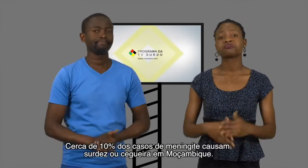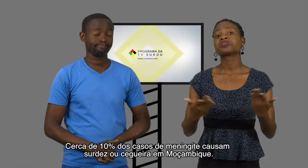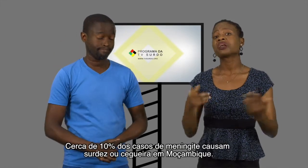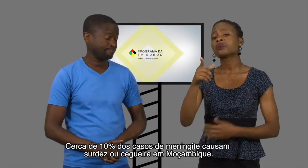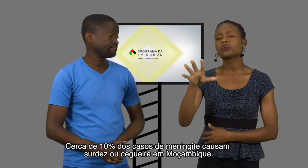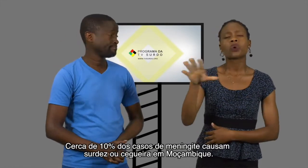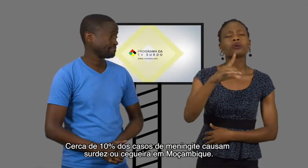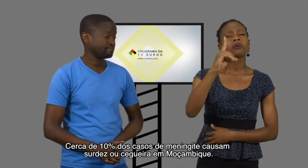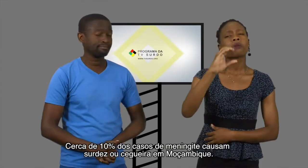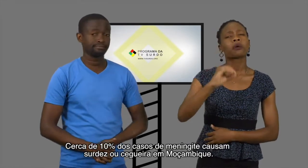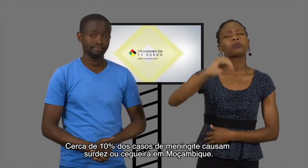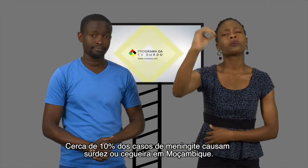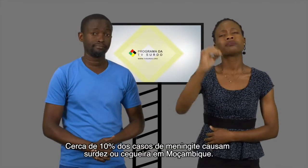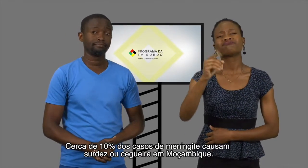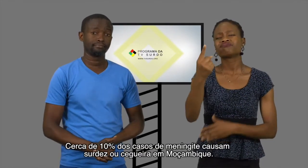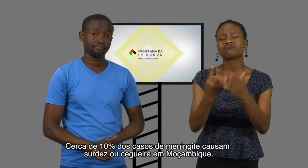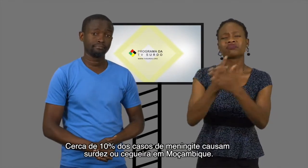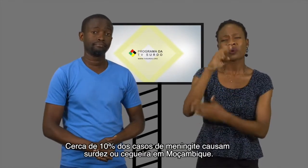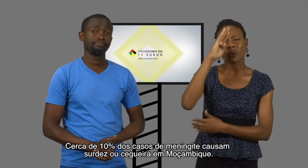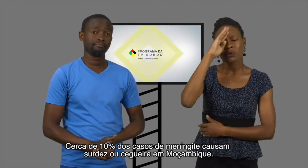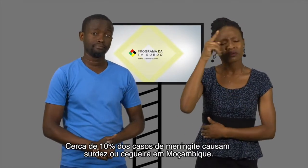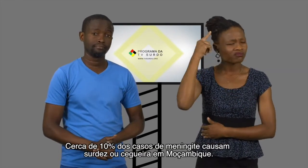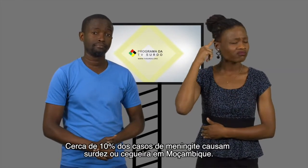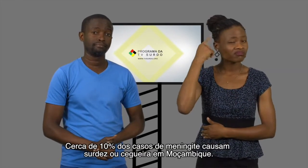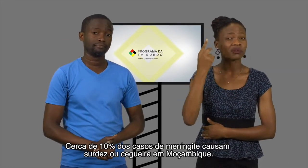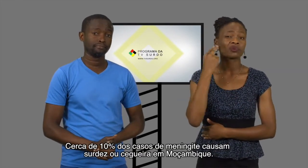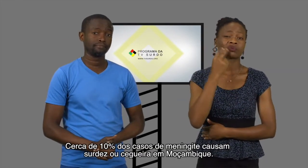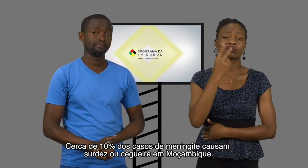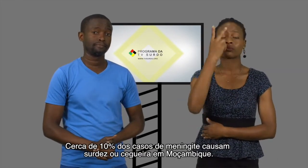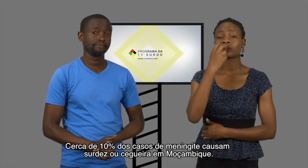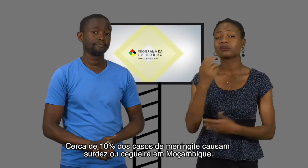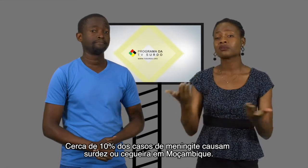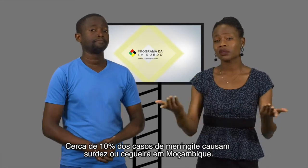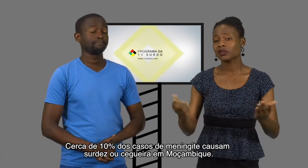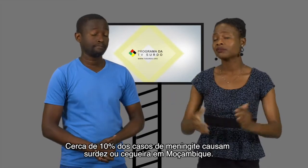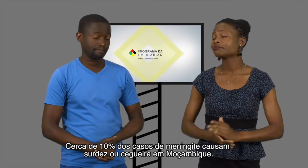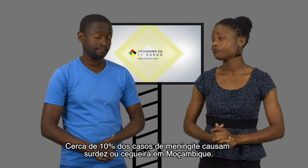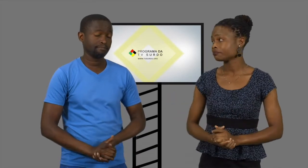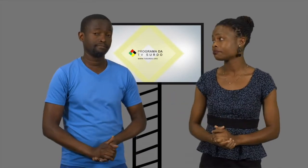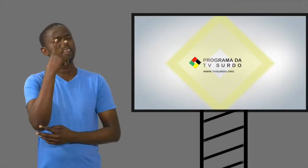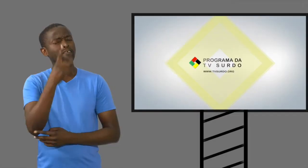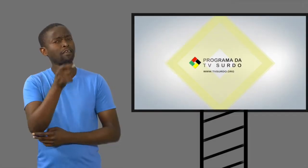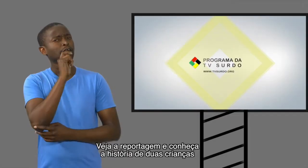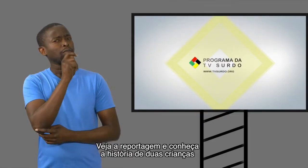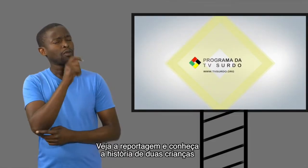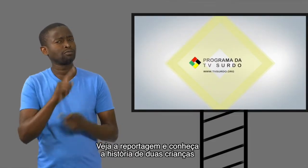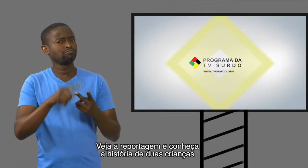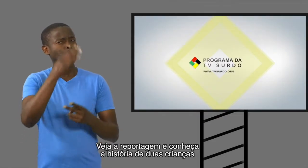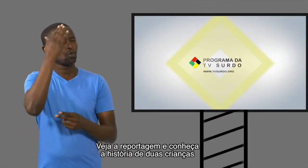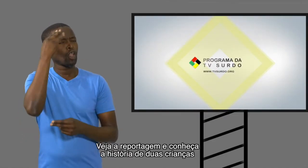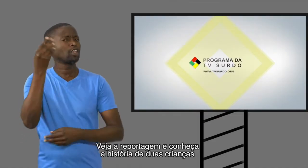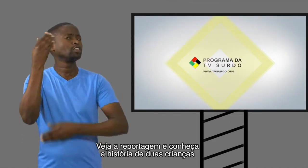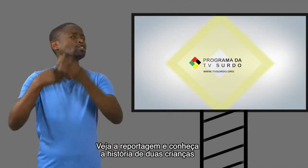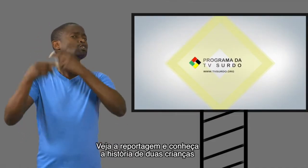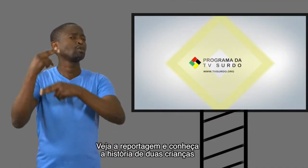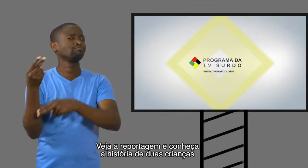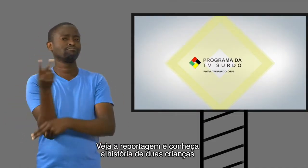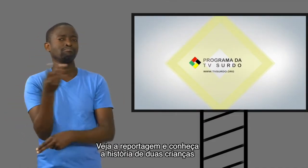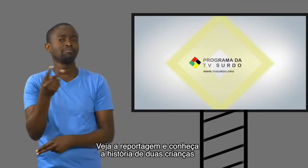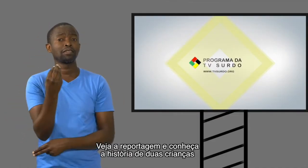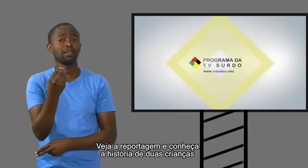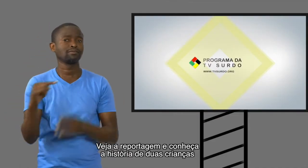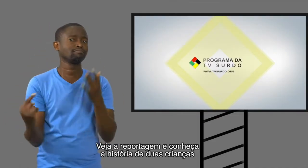Cerca de 10% dos casos de meningite causam surdez ou cegueira em Moçambique. Veja a reportagem